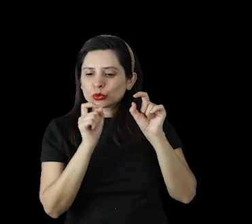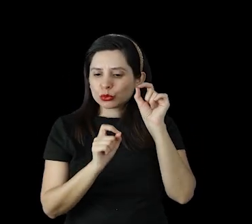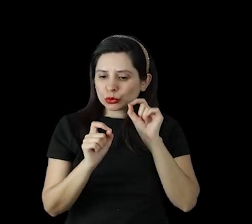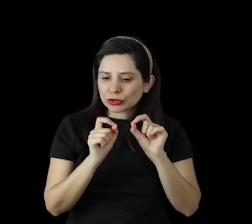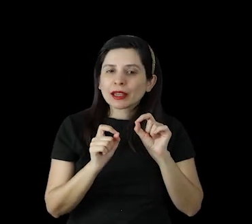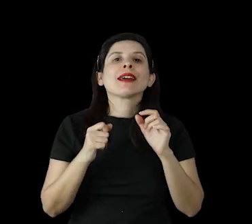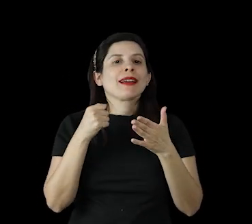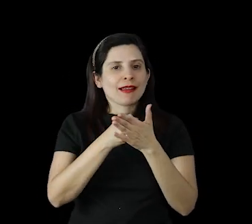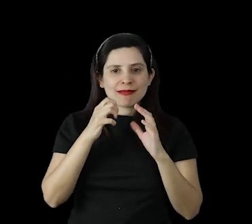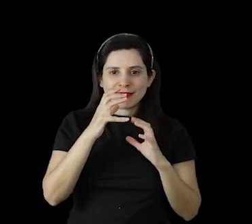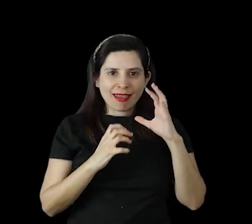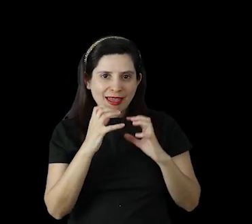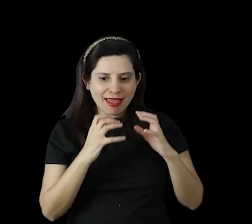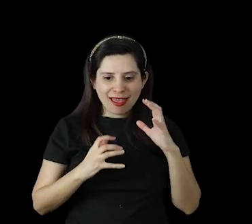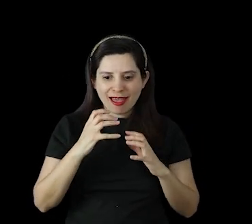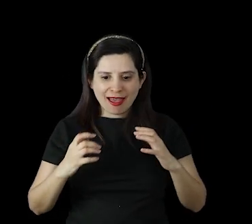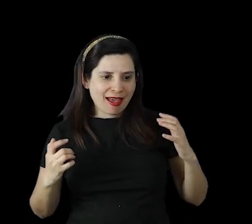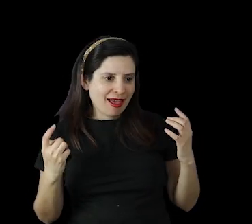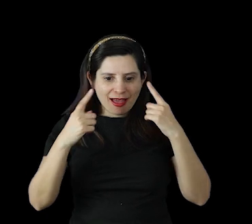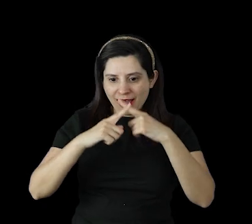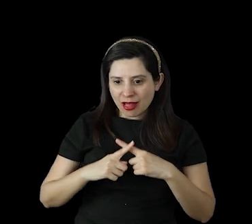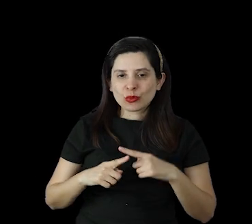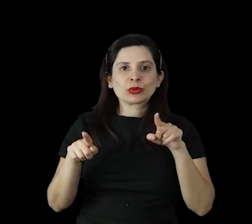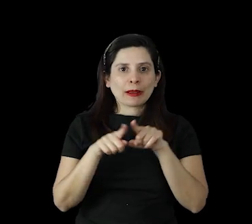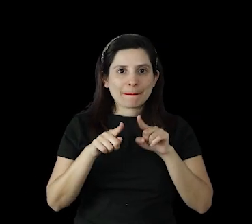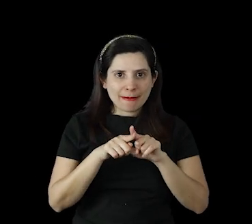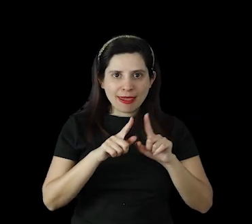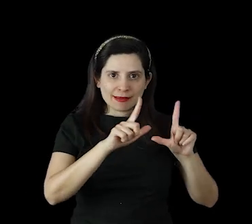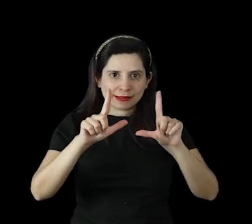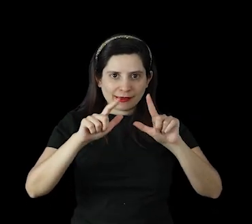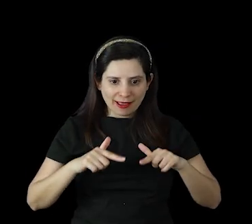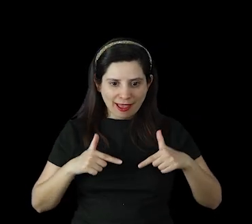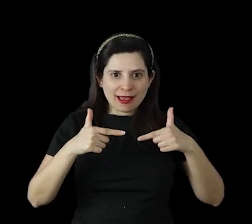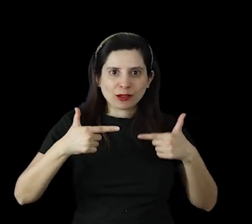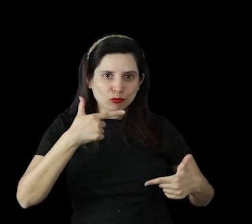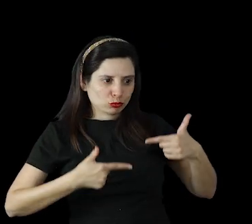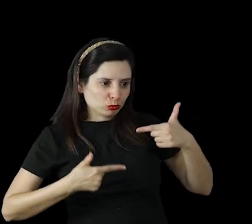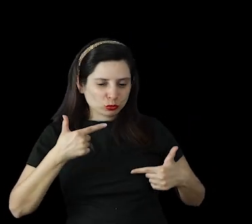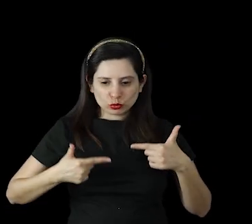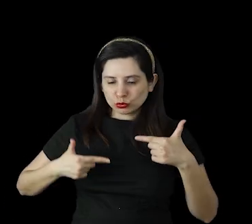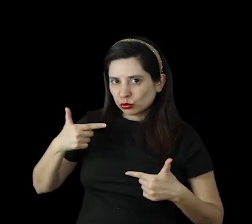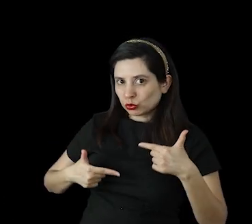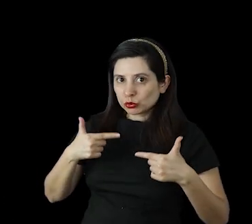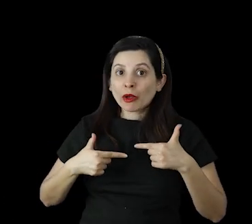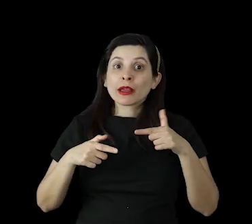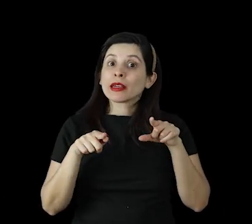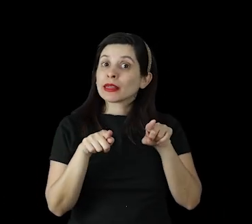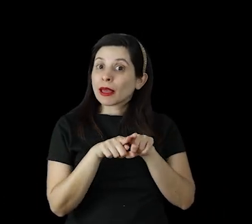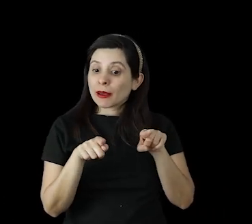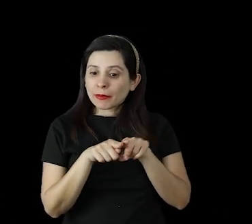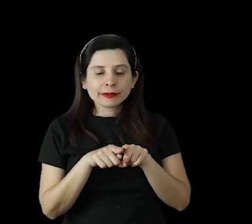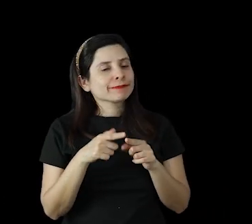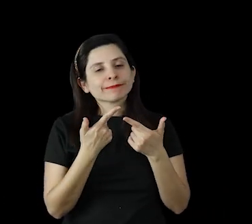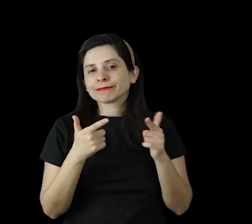tem as lutas também, isso é verdade, né, de ação, e também não